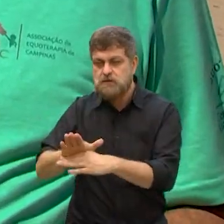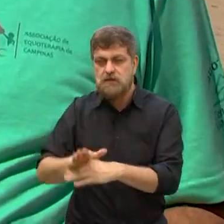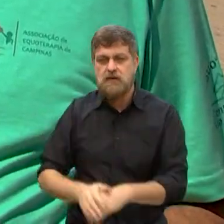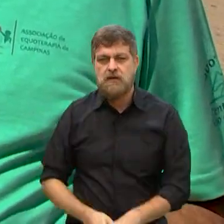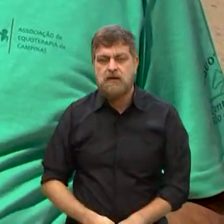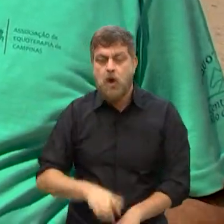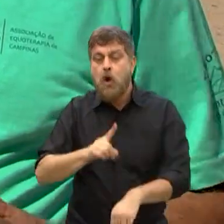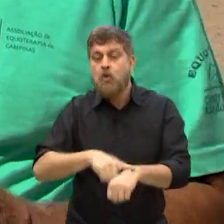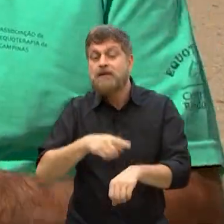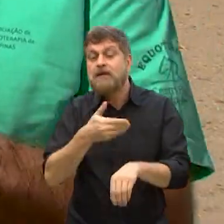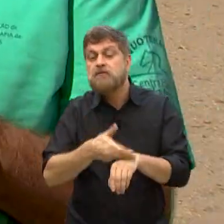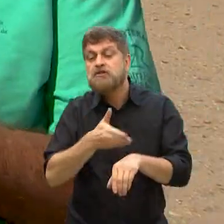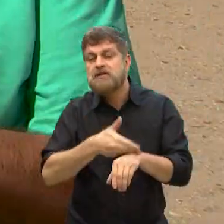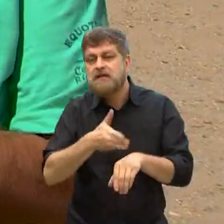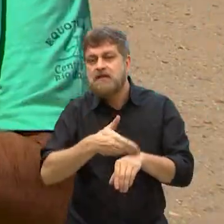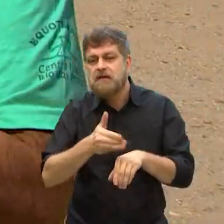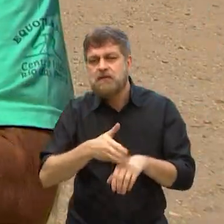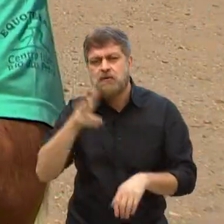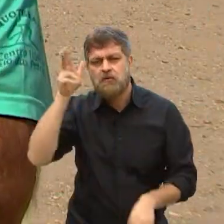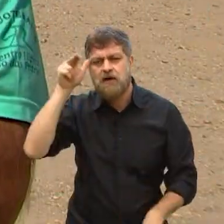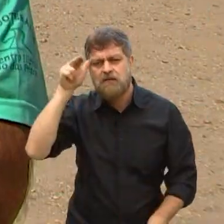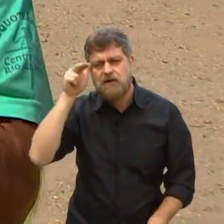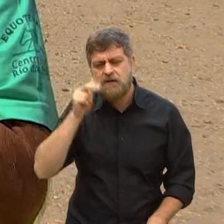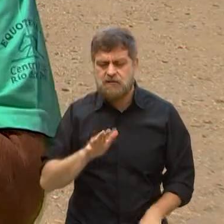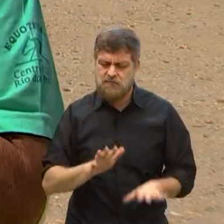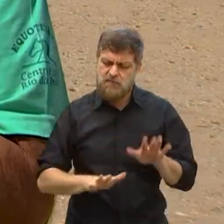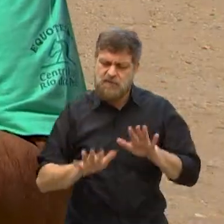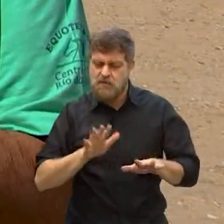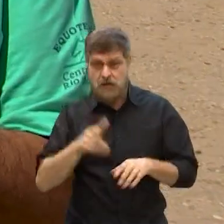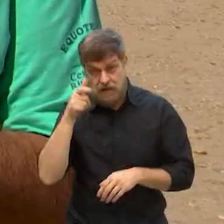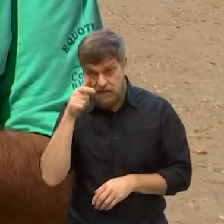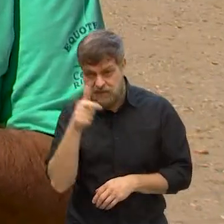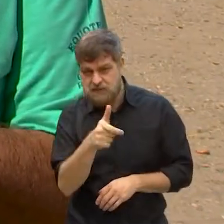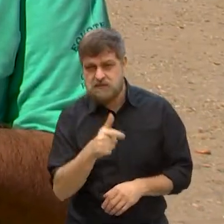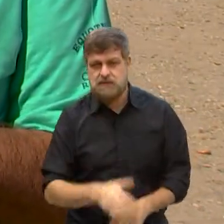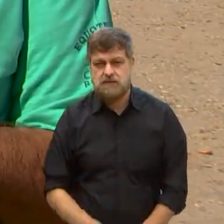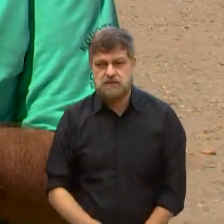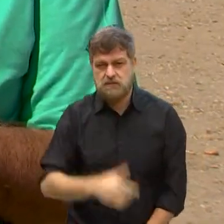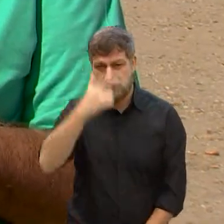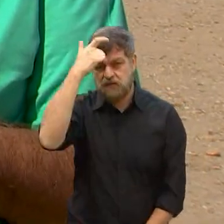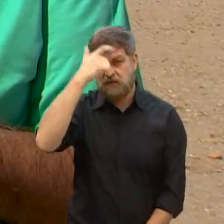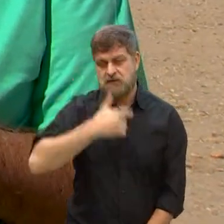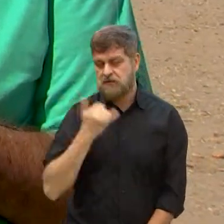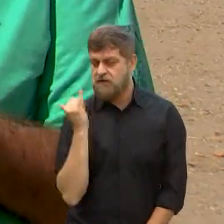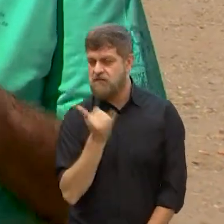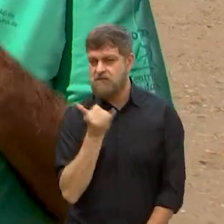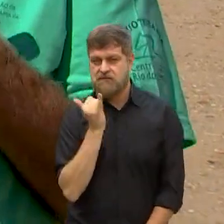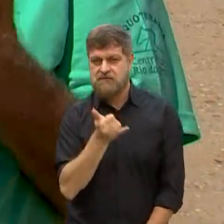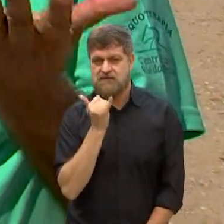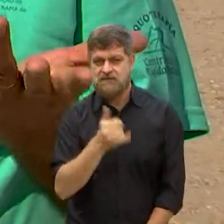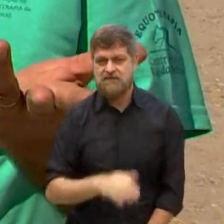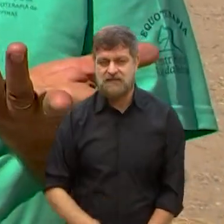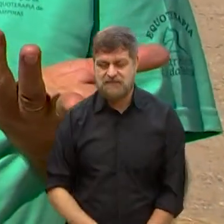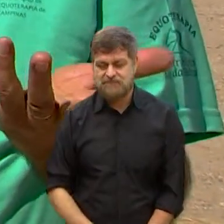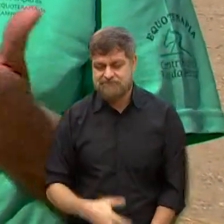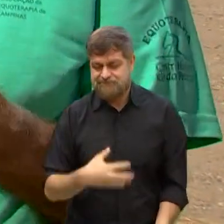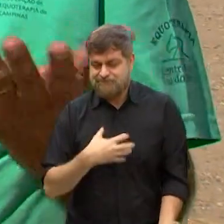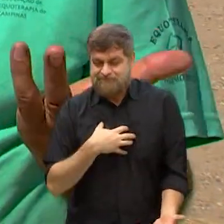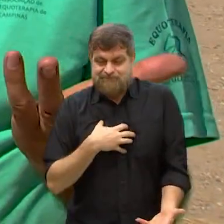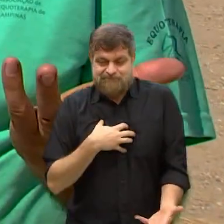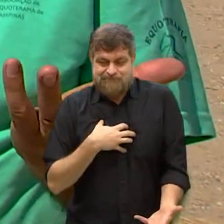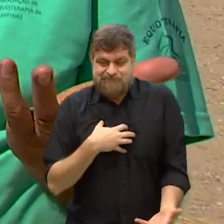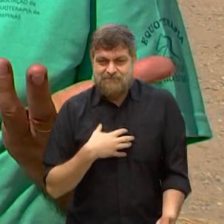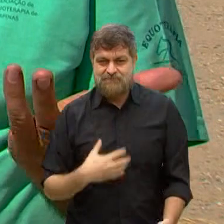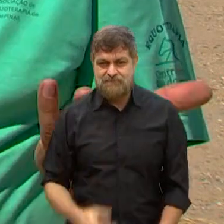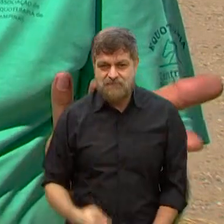dar. Qual é o tempo de treinamento desse cavalo? Olha, é interessante porque eu, se eu vou falar, eu